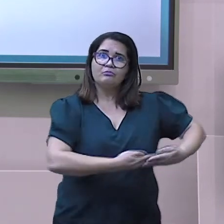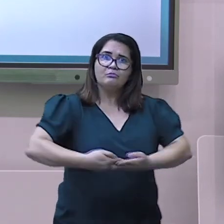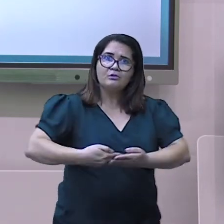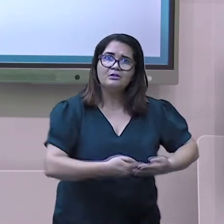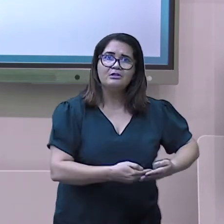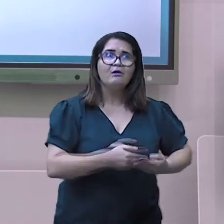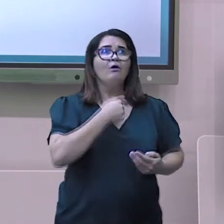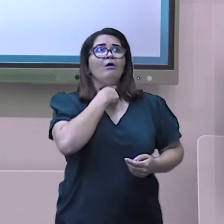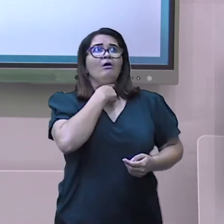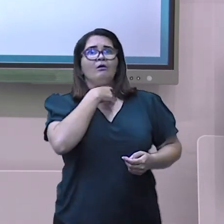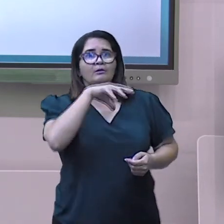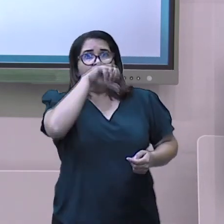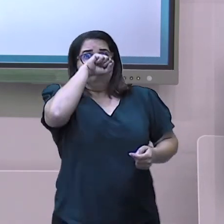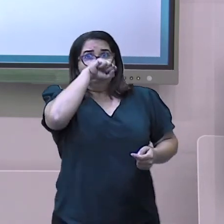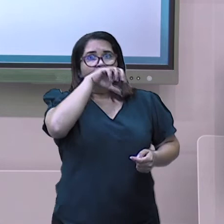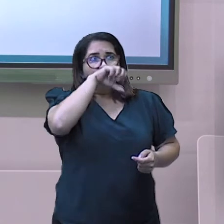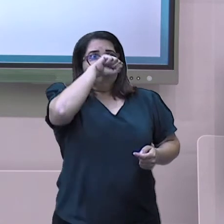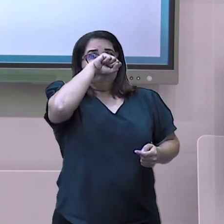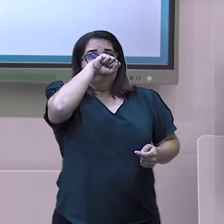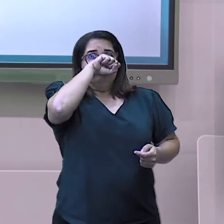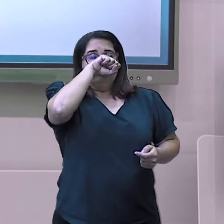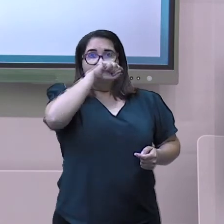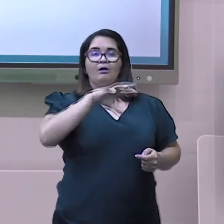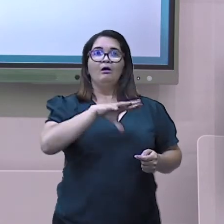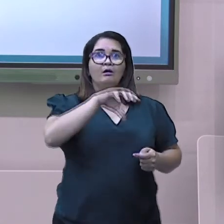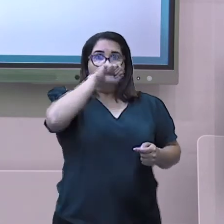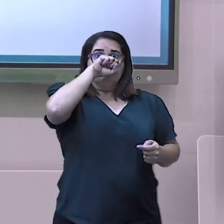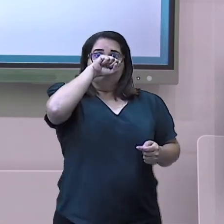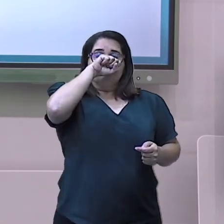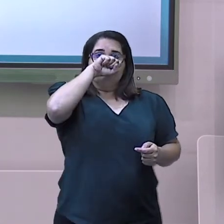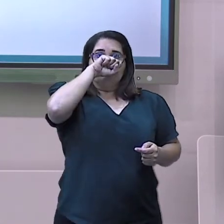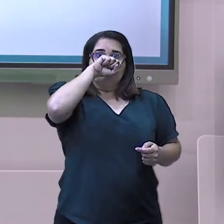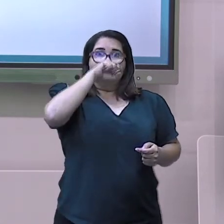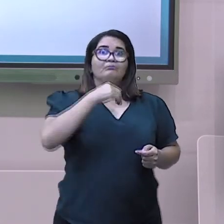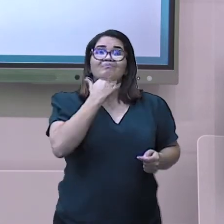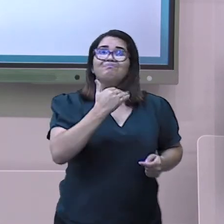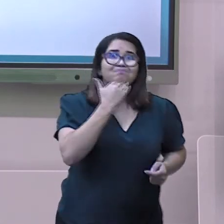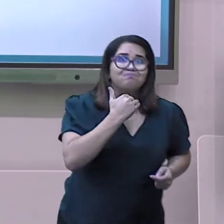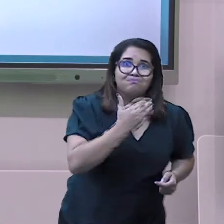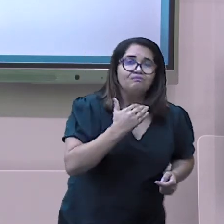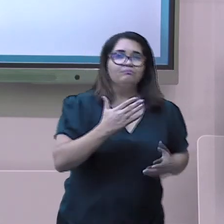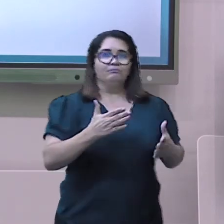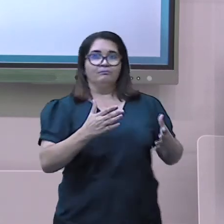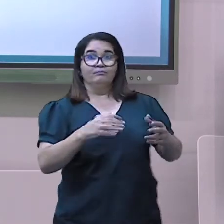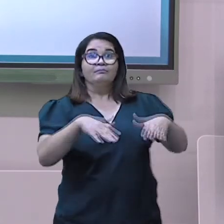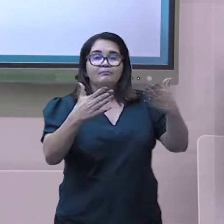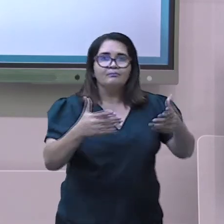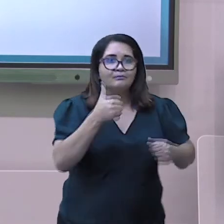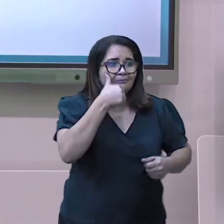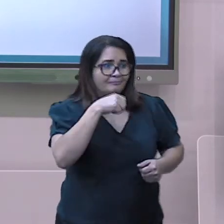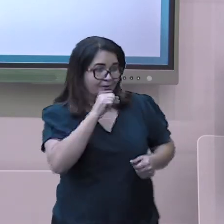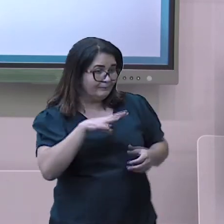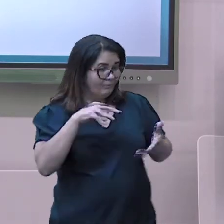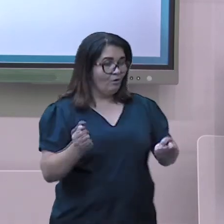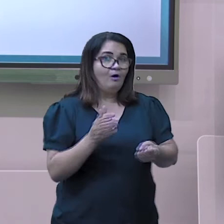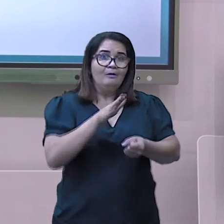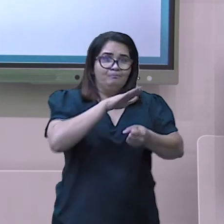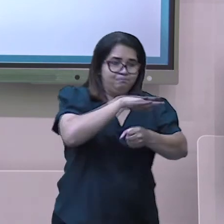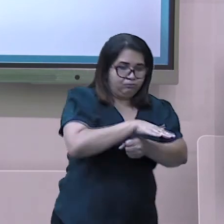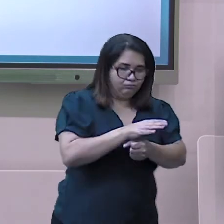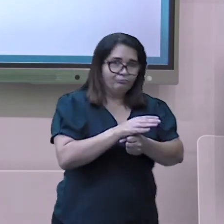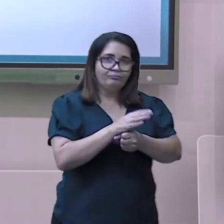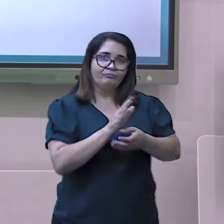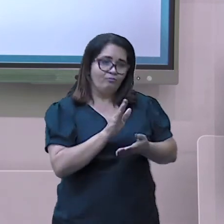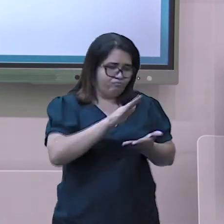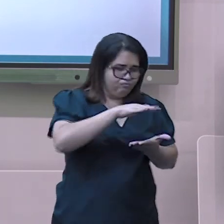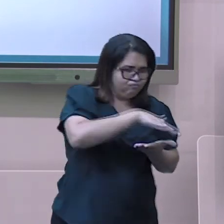respire novamente. Esse bebê, nós sabemos que ele não tem tamanho para pegar nada para colocar na boca. Mas os